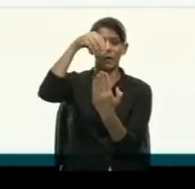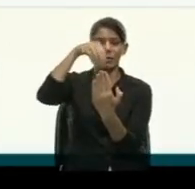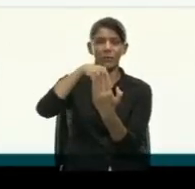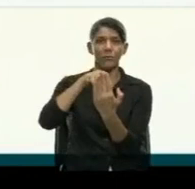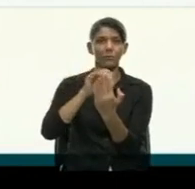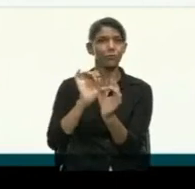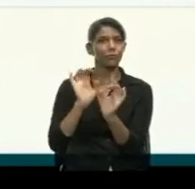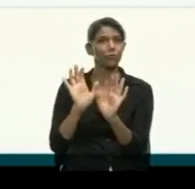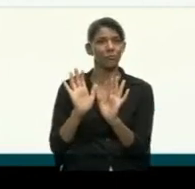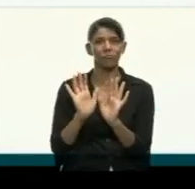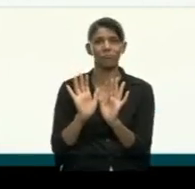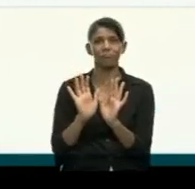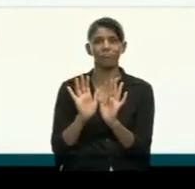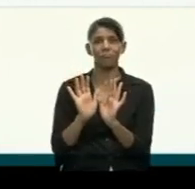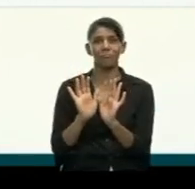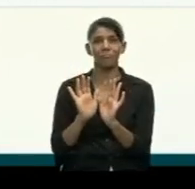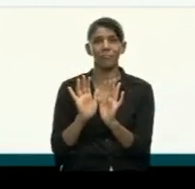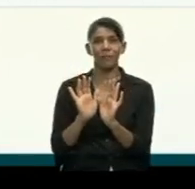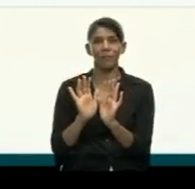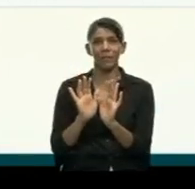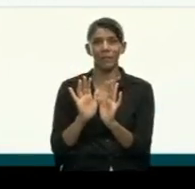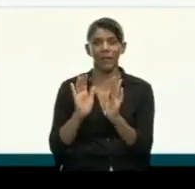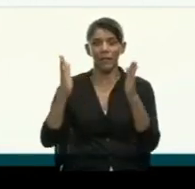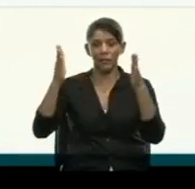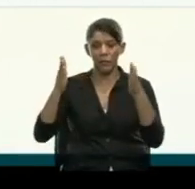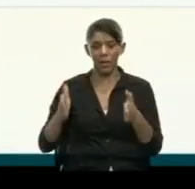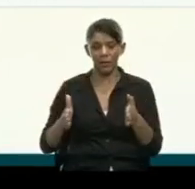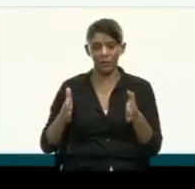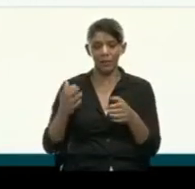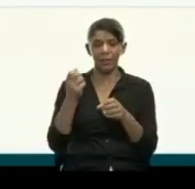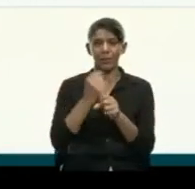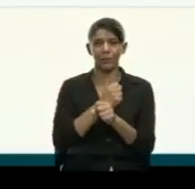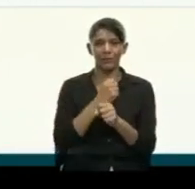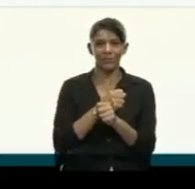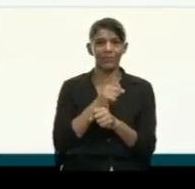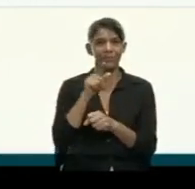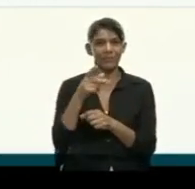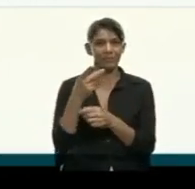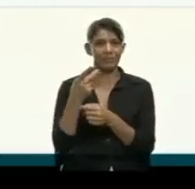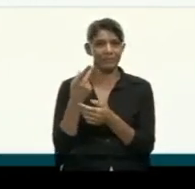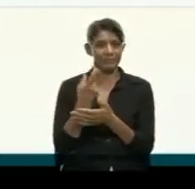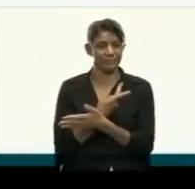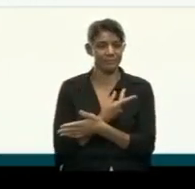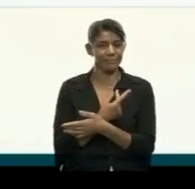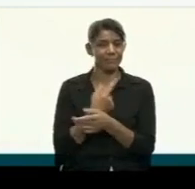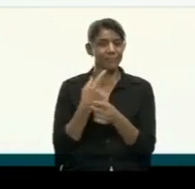frente, só. E a alvenaria tampa dos lados. Tá errado isso, tá? Porque